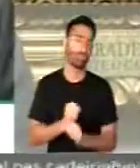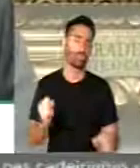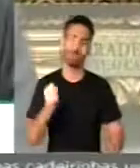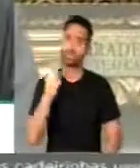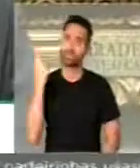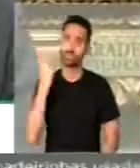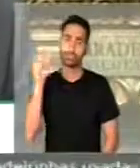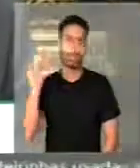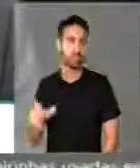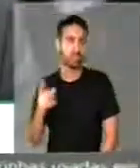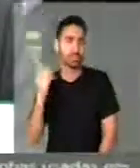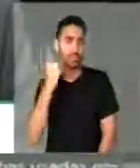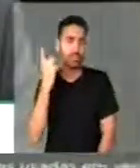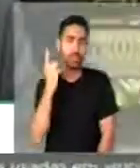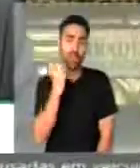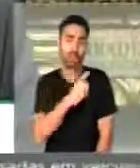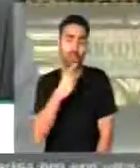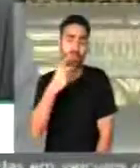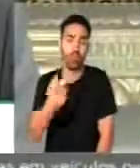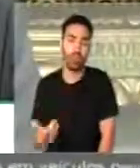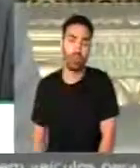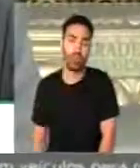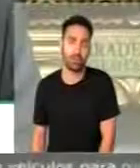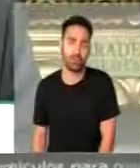que a deputada não tenha condição de falar aqui.